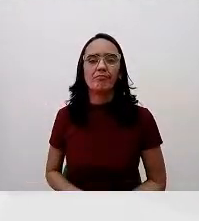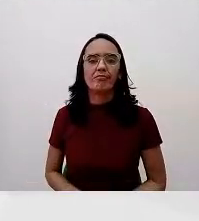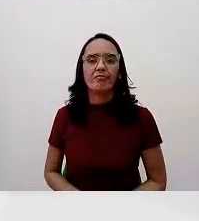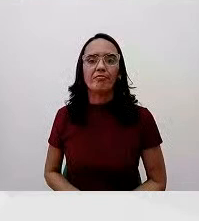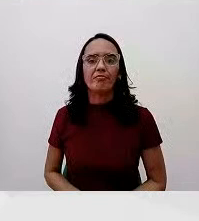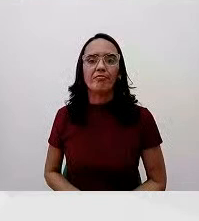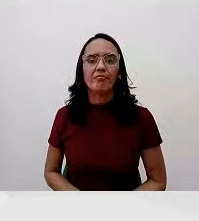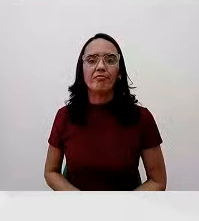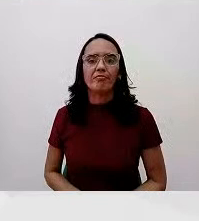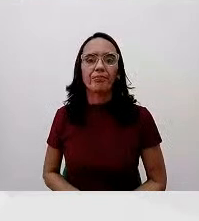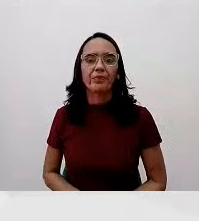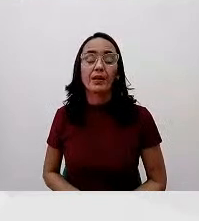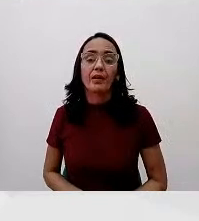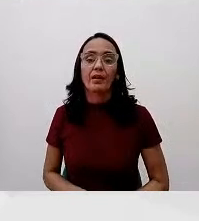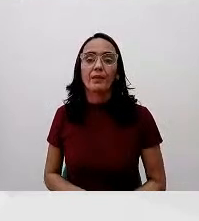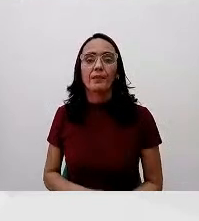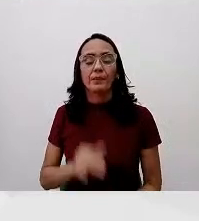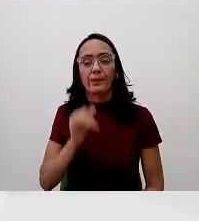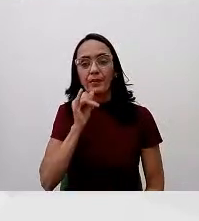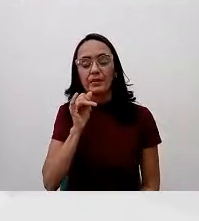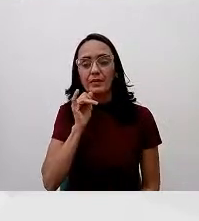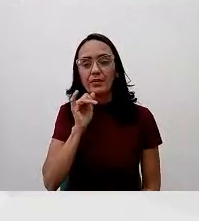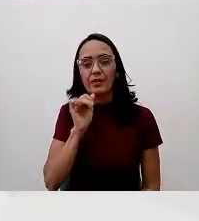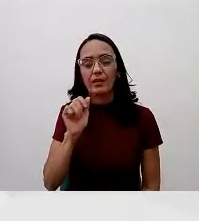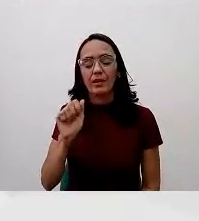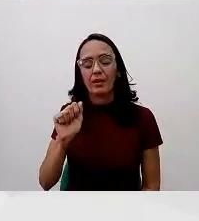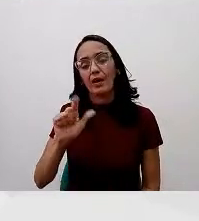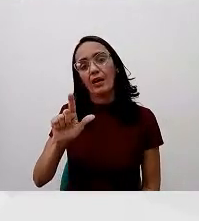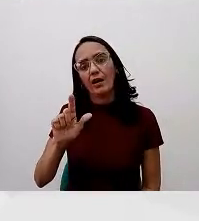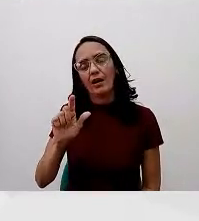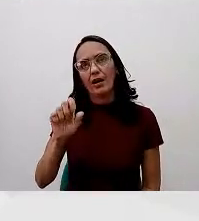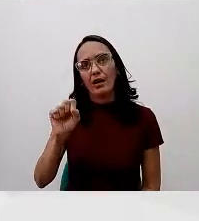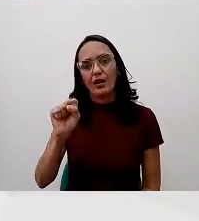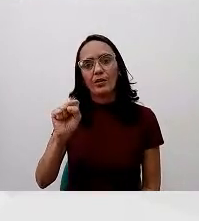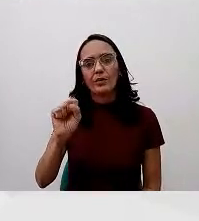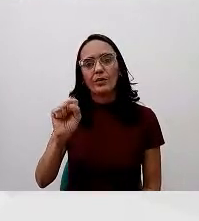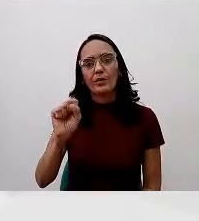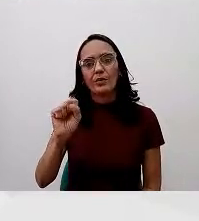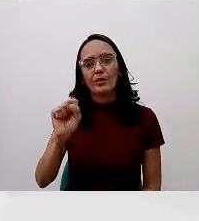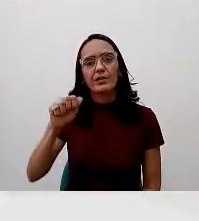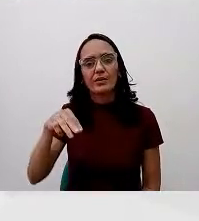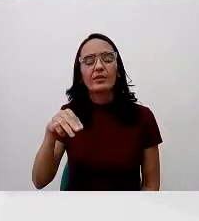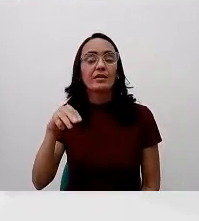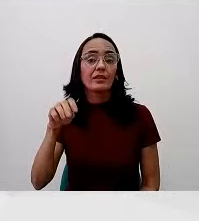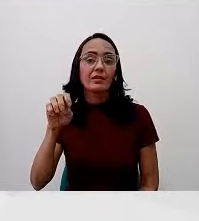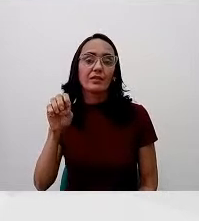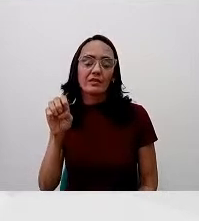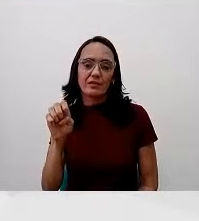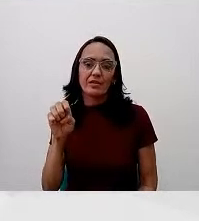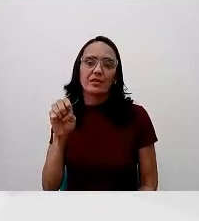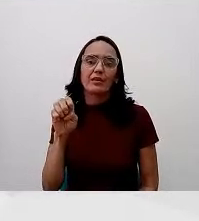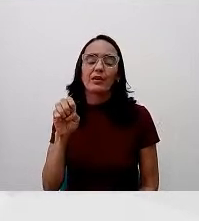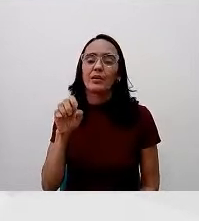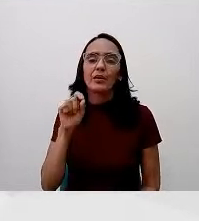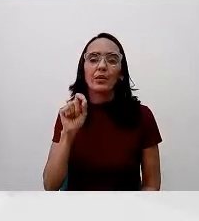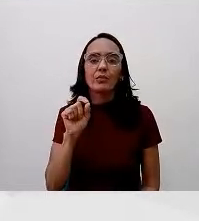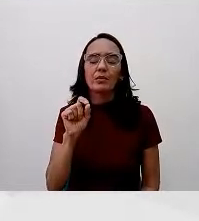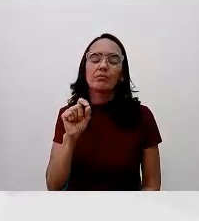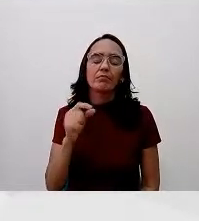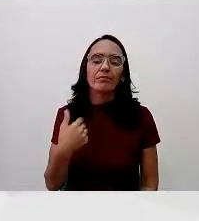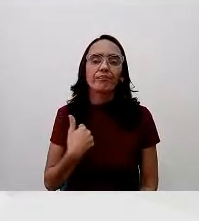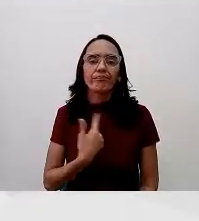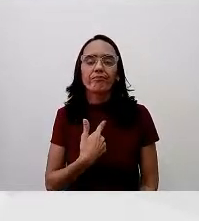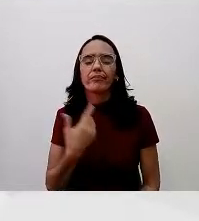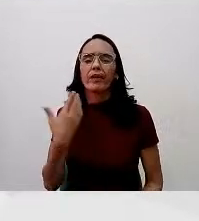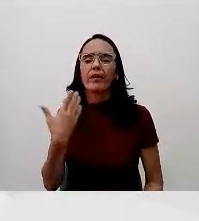que se tem de mais, ou algo parecido com isso, que tem mais de avançado é tentar simular, assim, numa